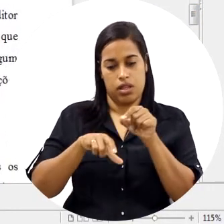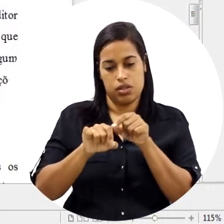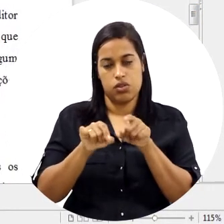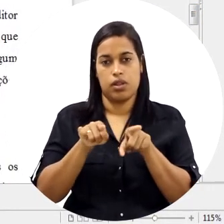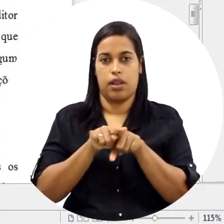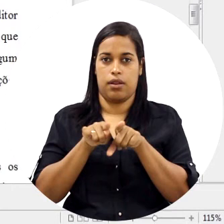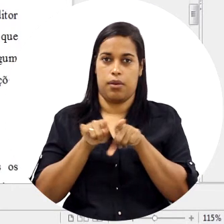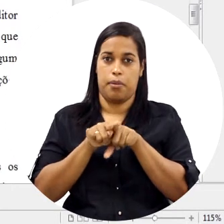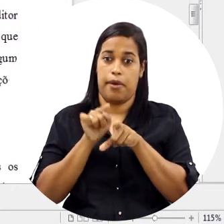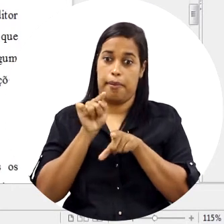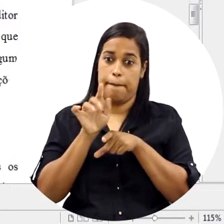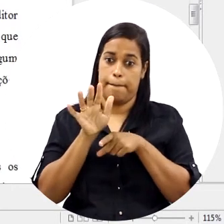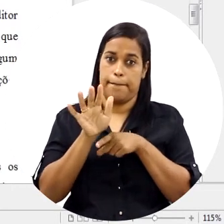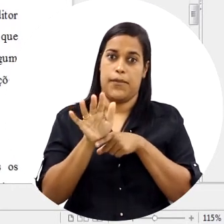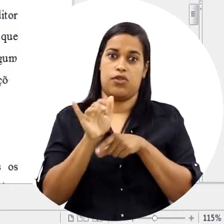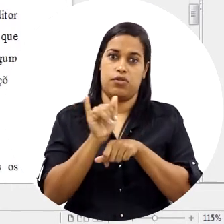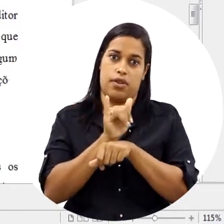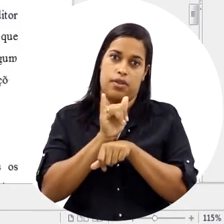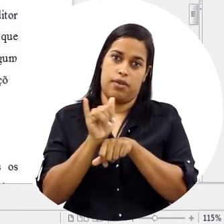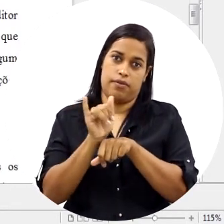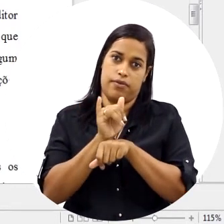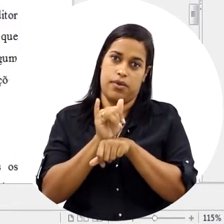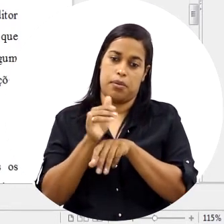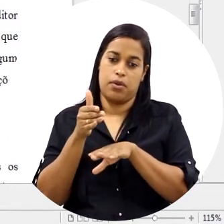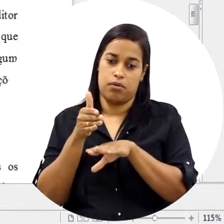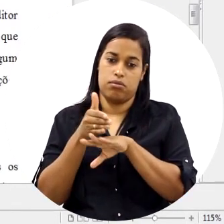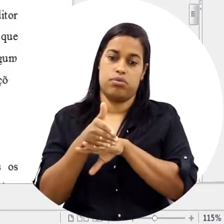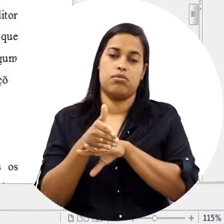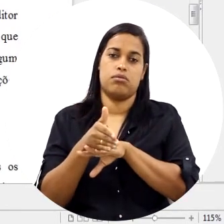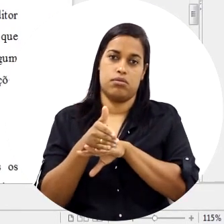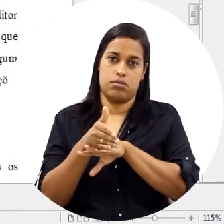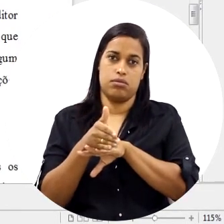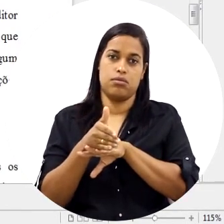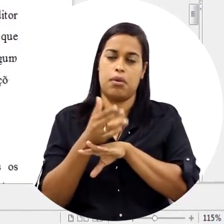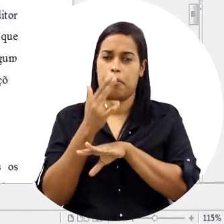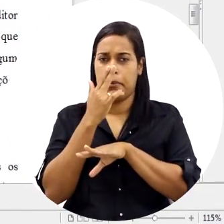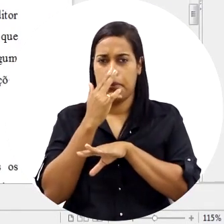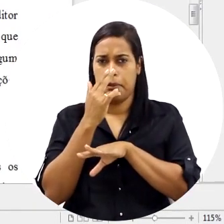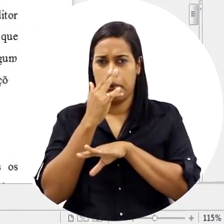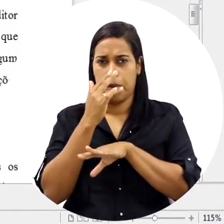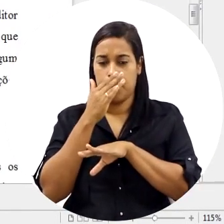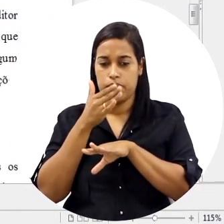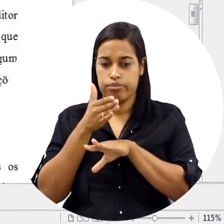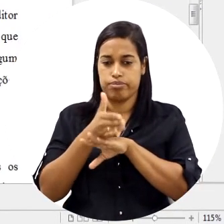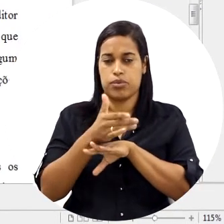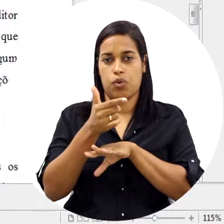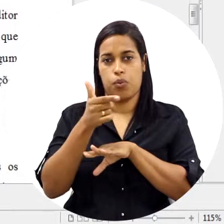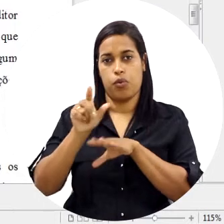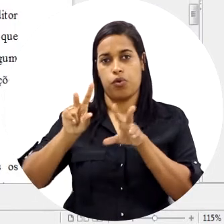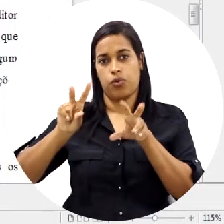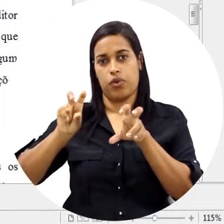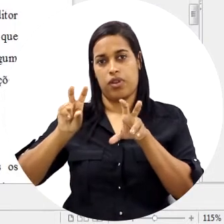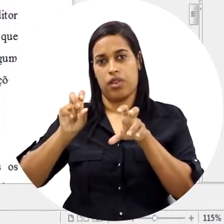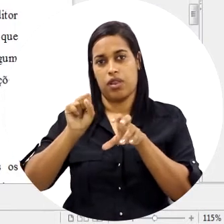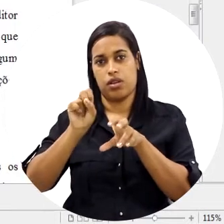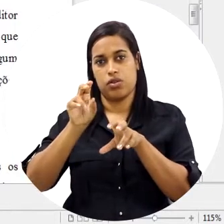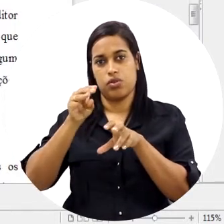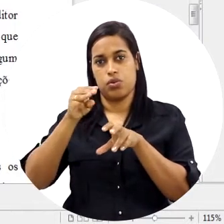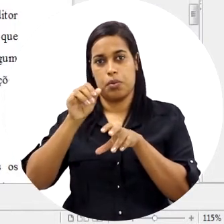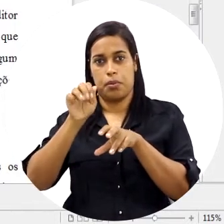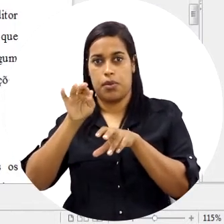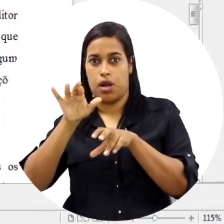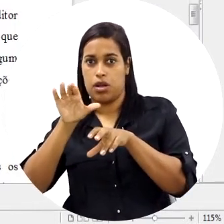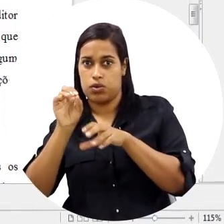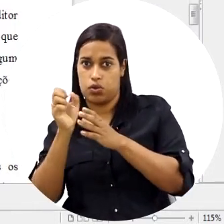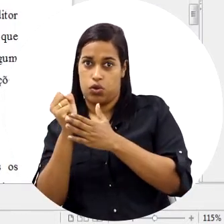e indicar aqui na ferramenta a opção Inserir. Da mesma forma, foi inserido um outro item de sumário no teu documento.